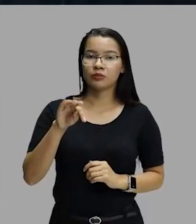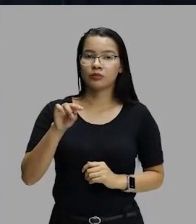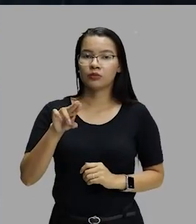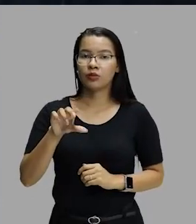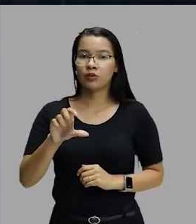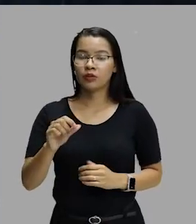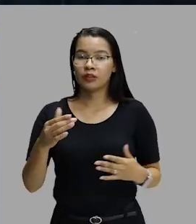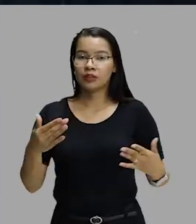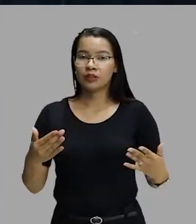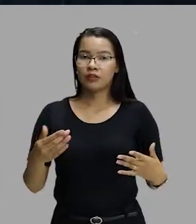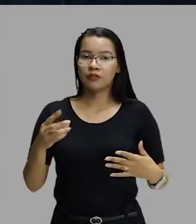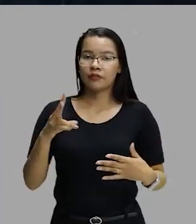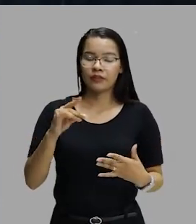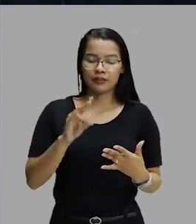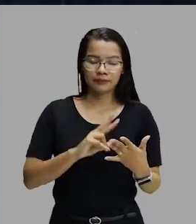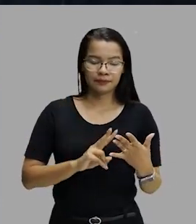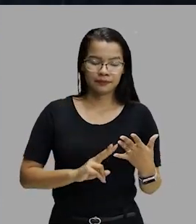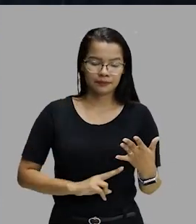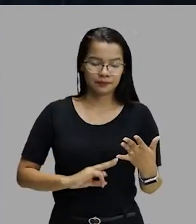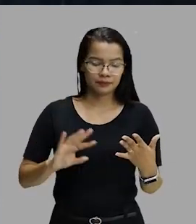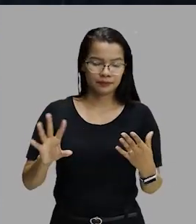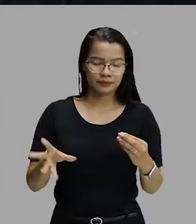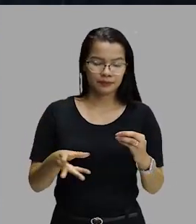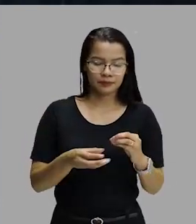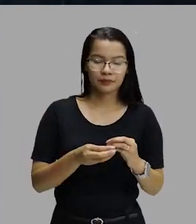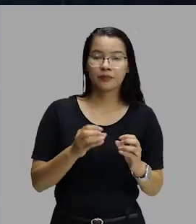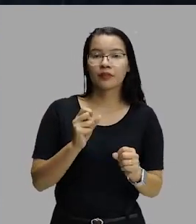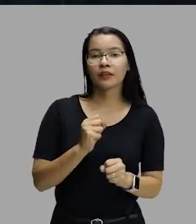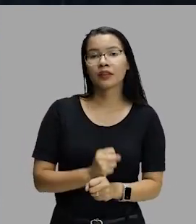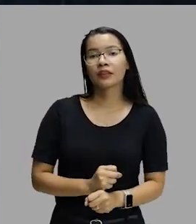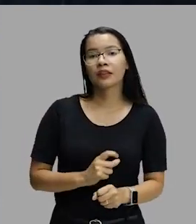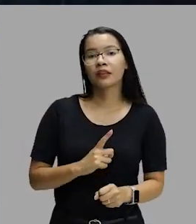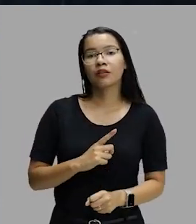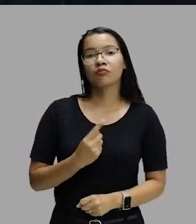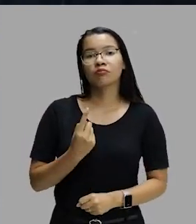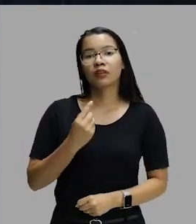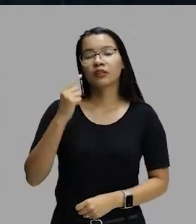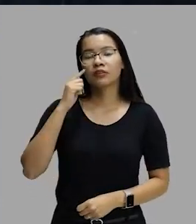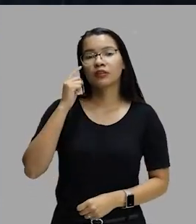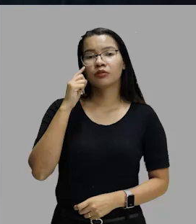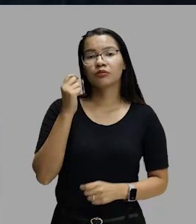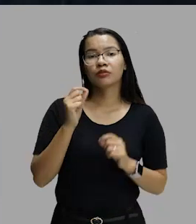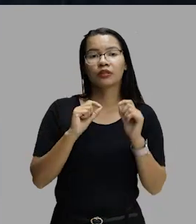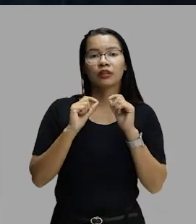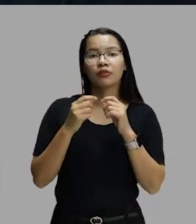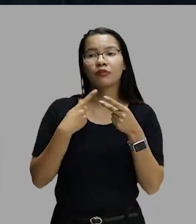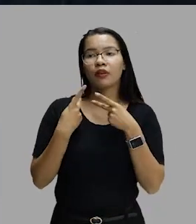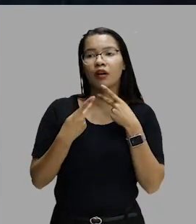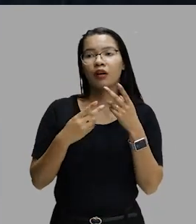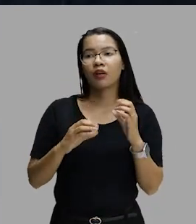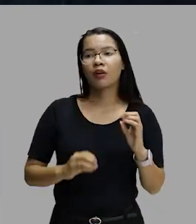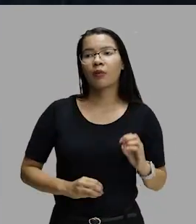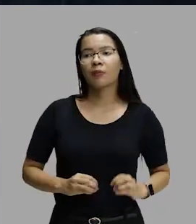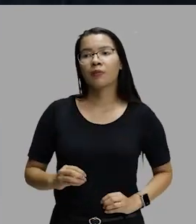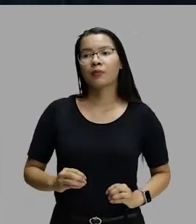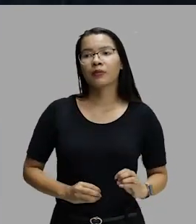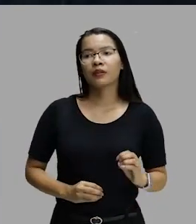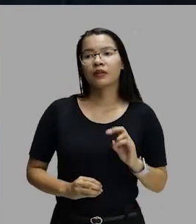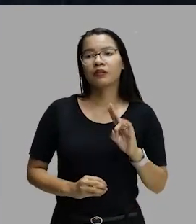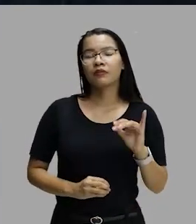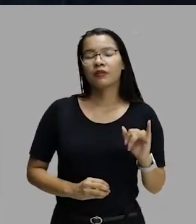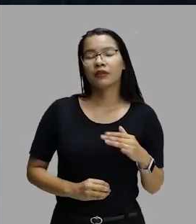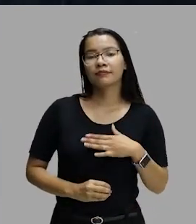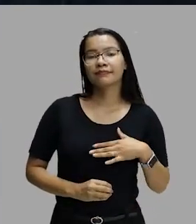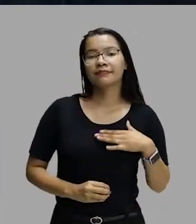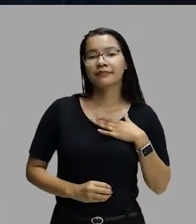aquele resumo, vai ter uma ideia do que trata a obra e vai se interessar para fazer uma